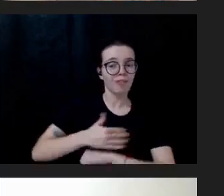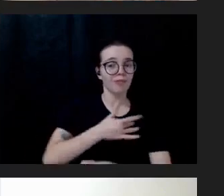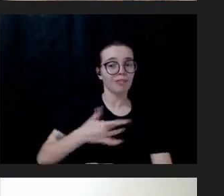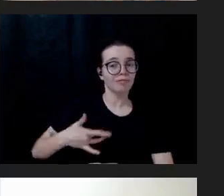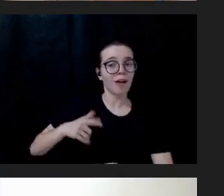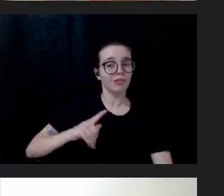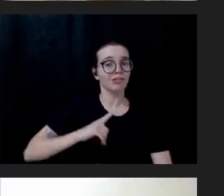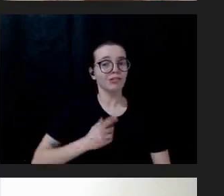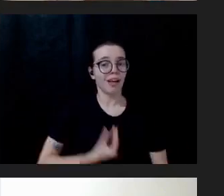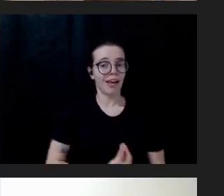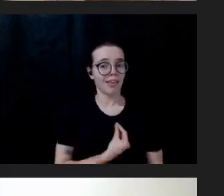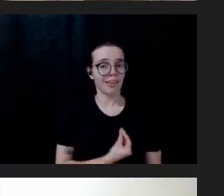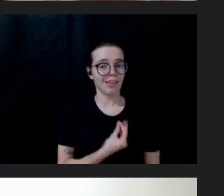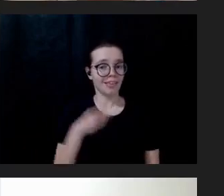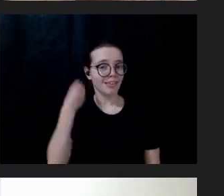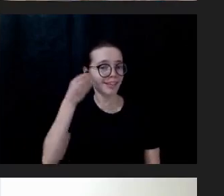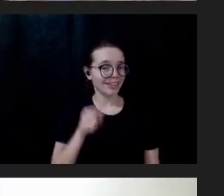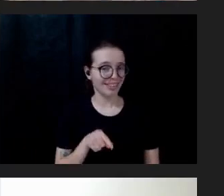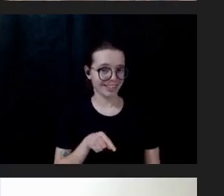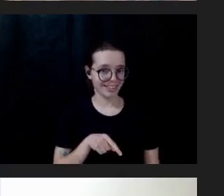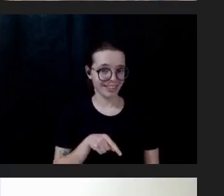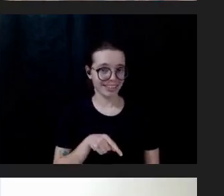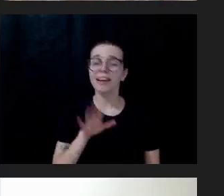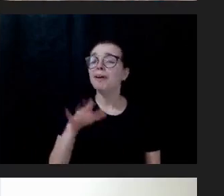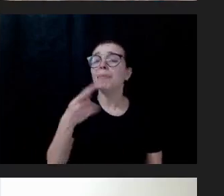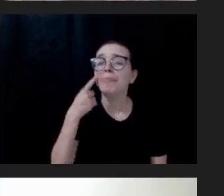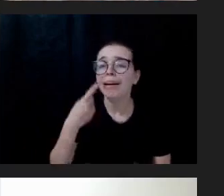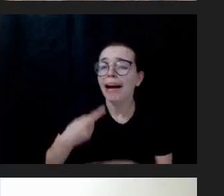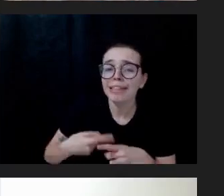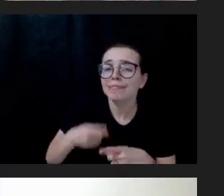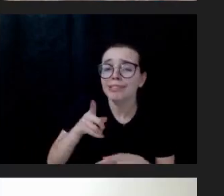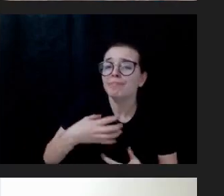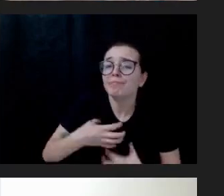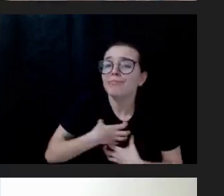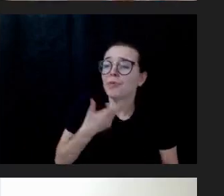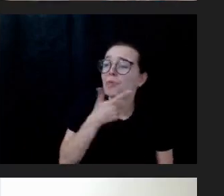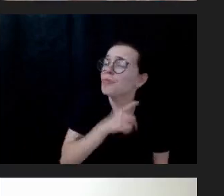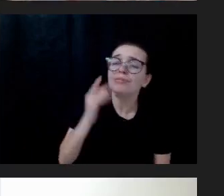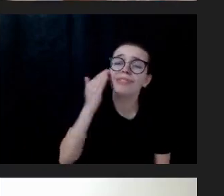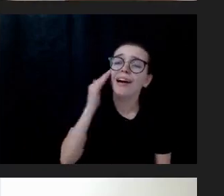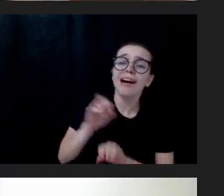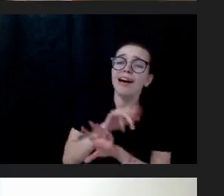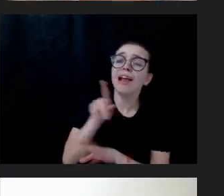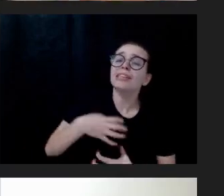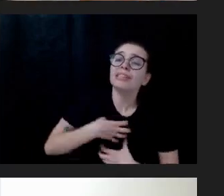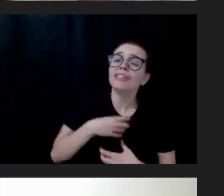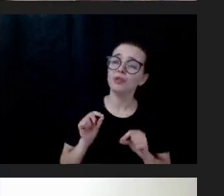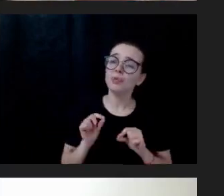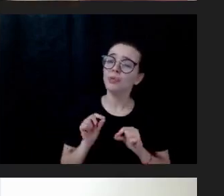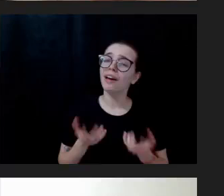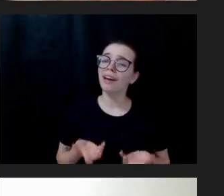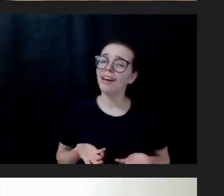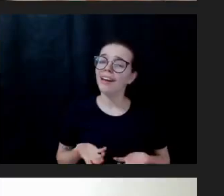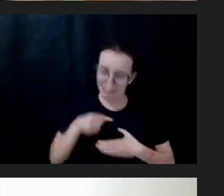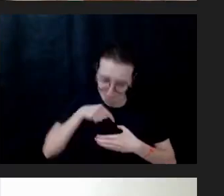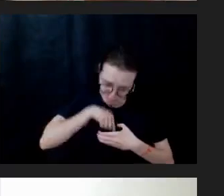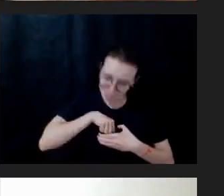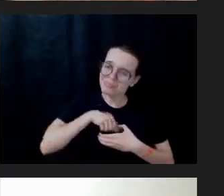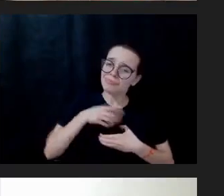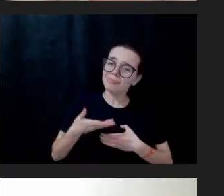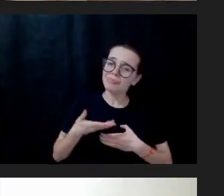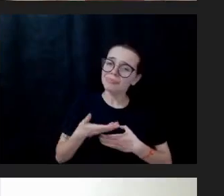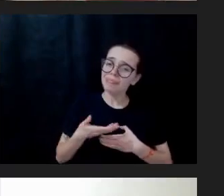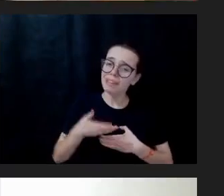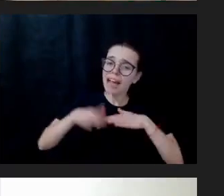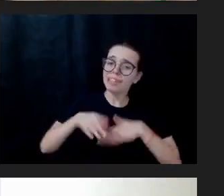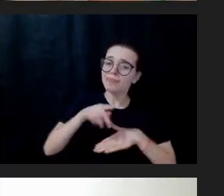vou colocar. é, Sim, não consegue nem entender o que a pessoa sente, né? é, Mas se ela vai responder o tratamento, os